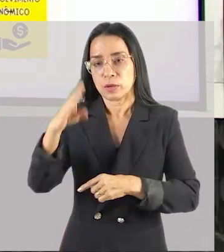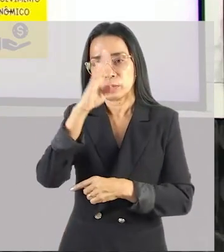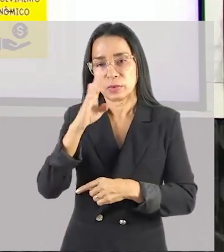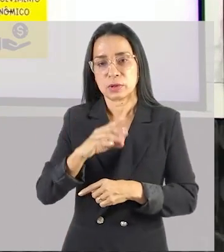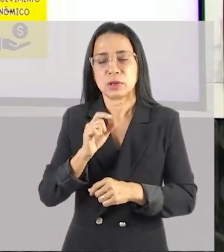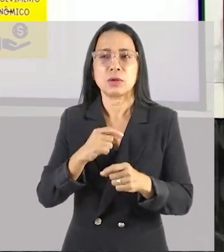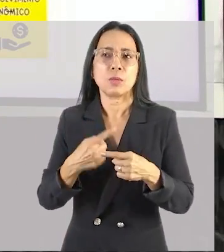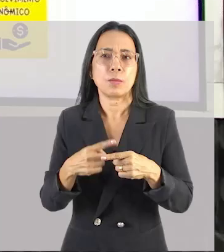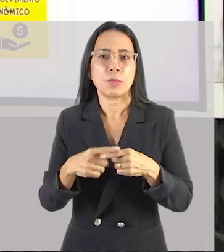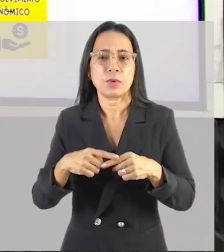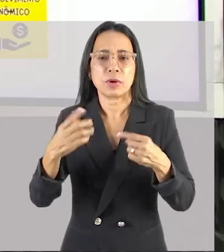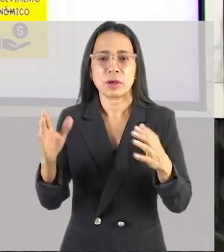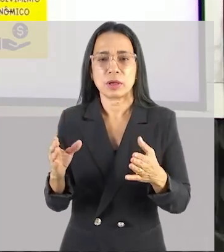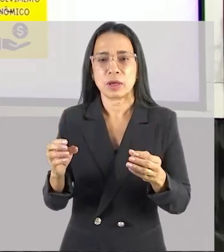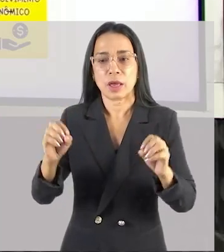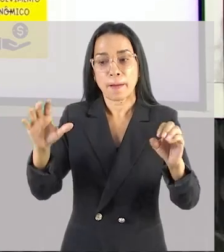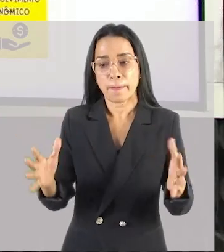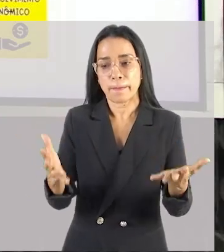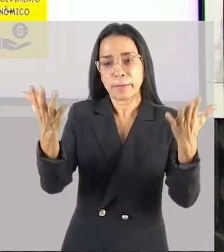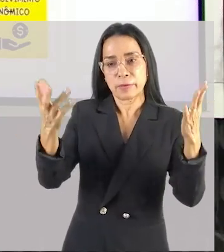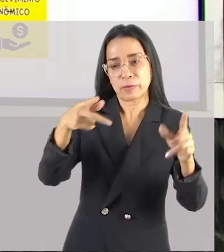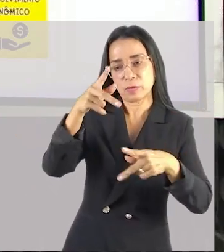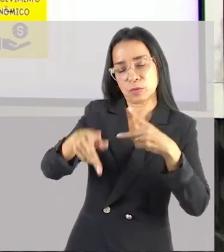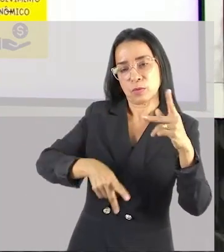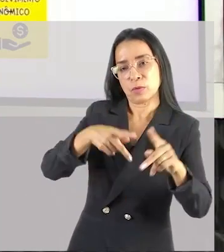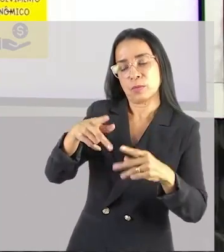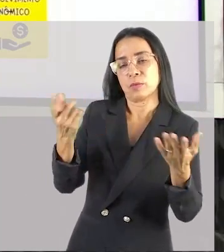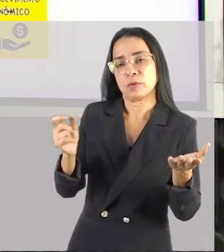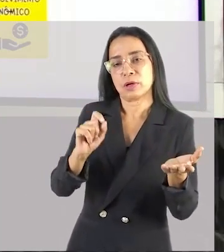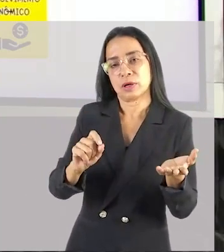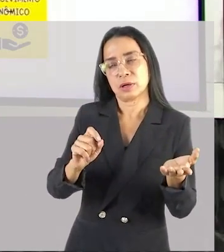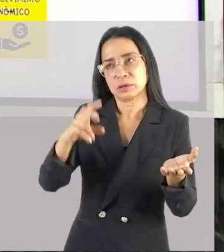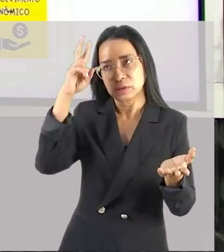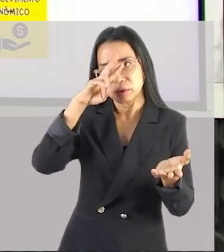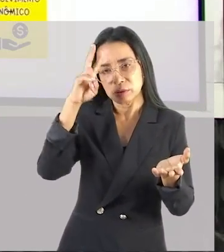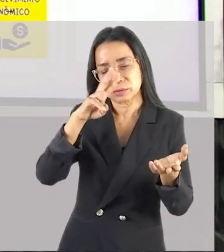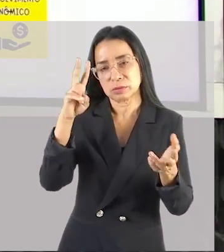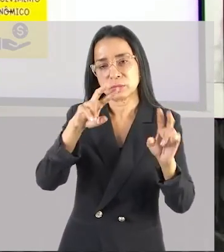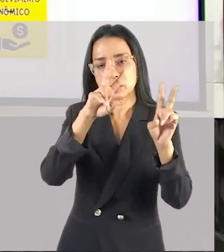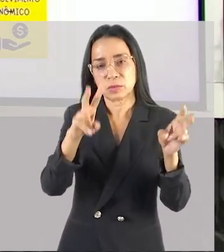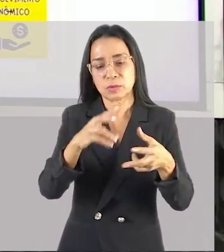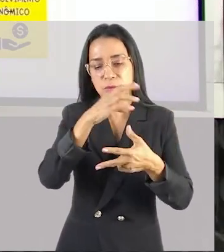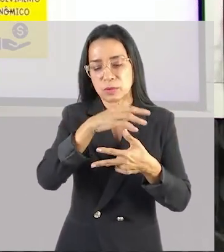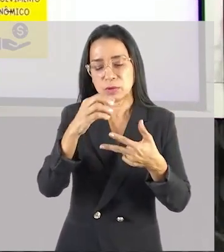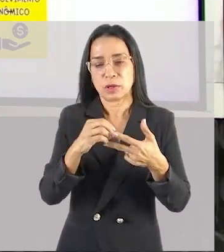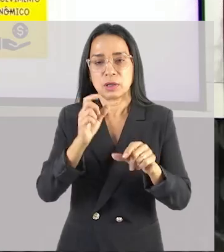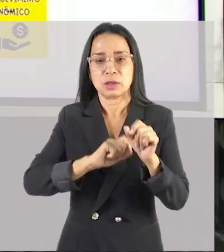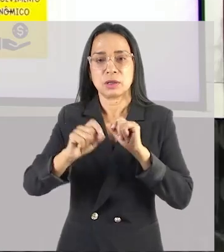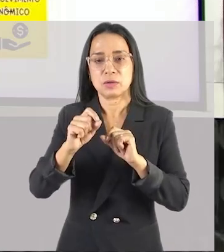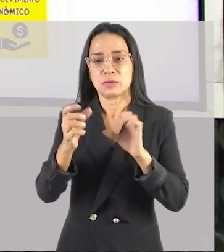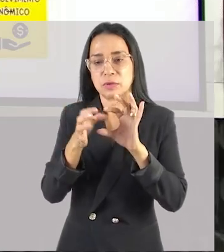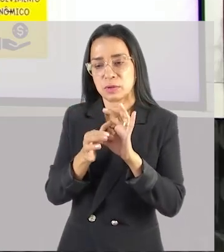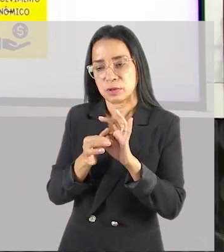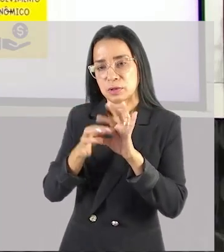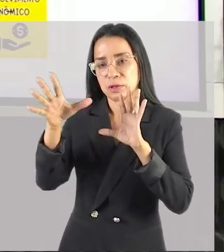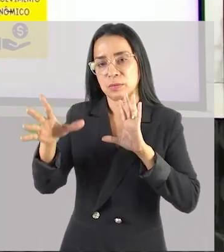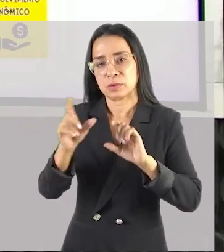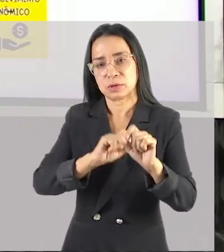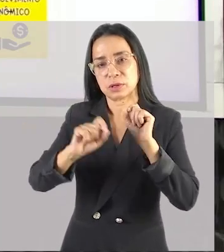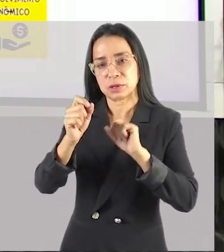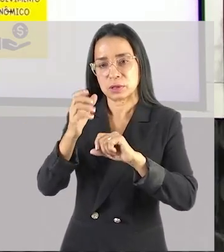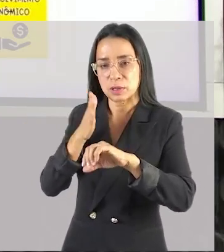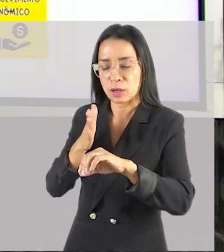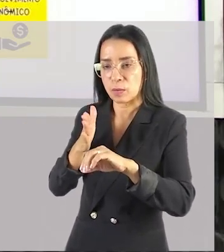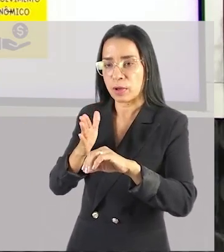expressões populares. Então é muito comum que esse tema caia. Lembram quando o tema do Enem foi democratização do acesso ao cinema?